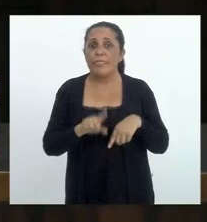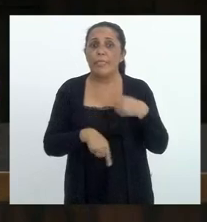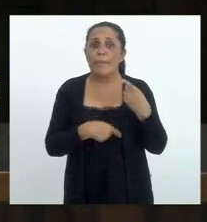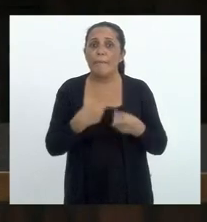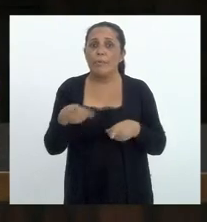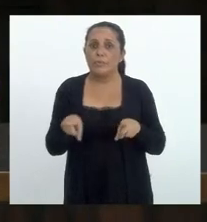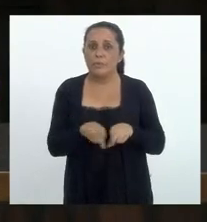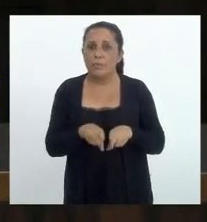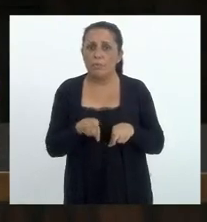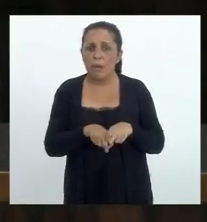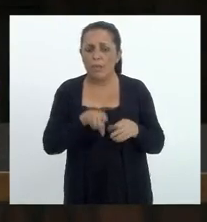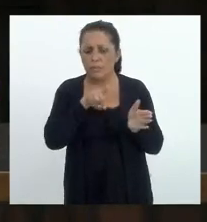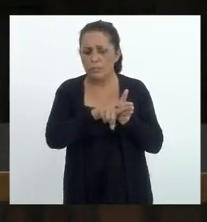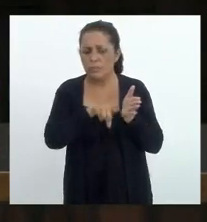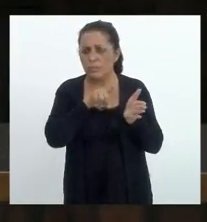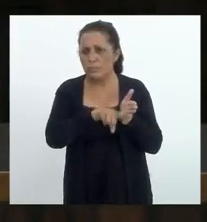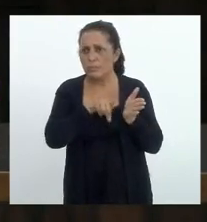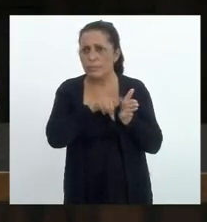também questionou